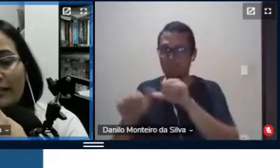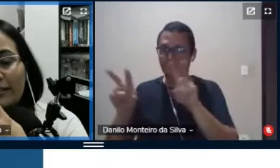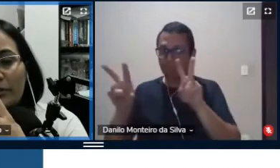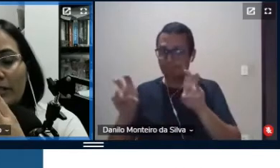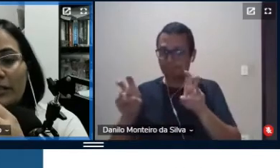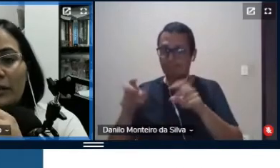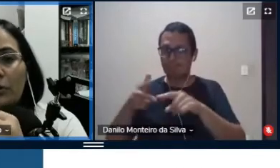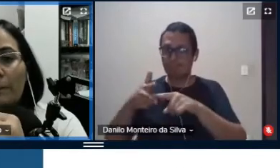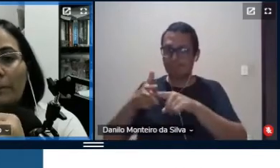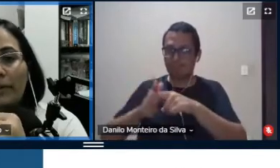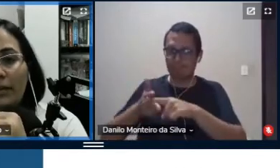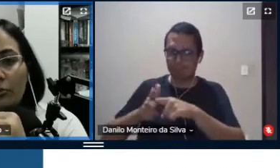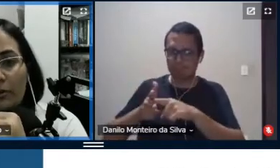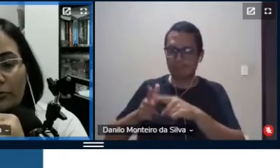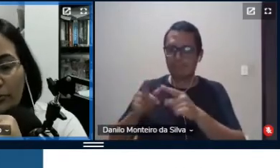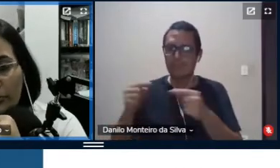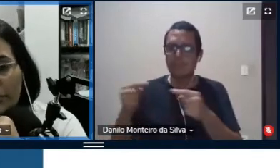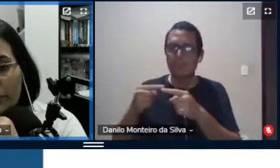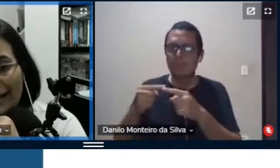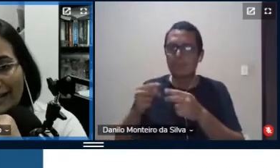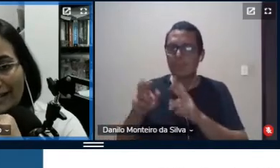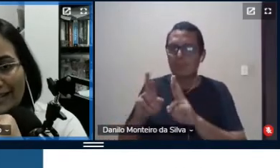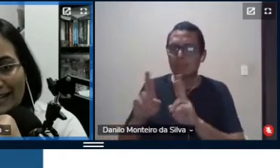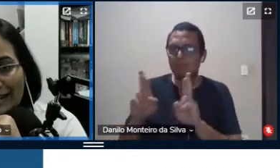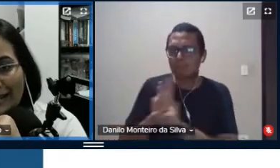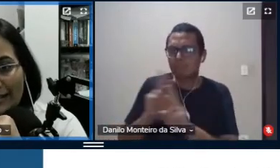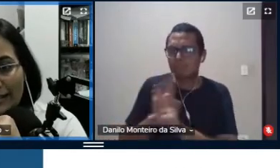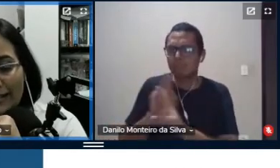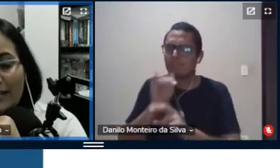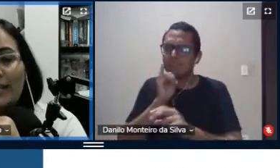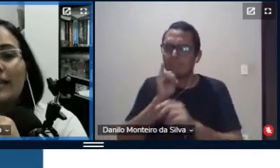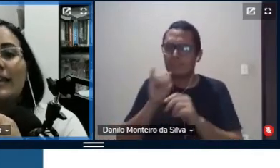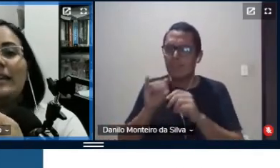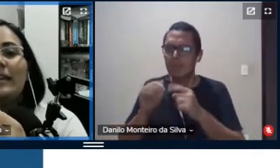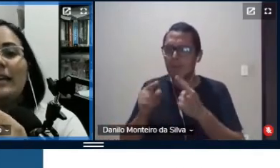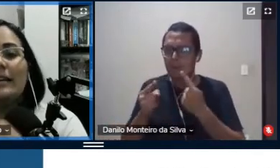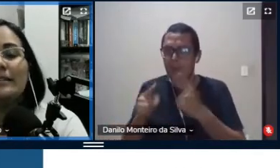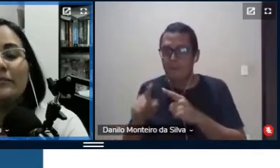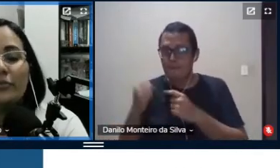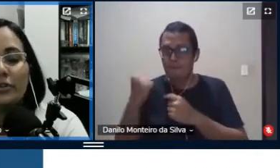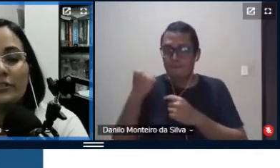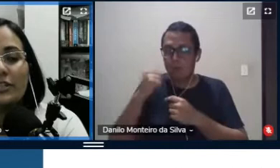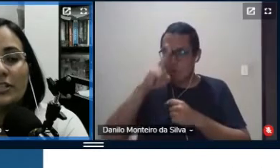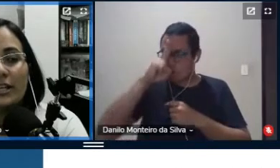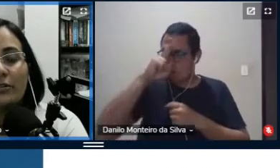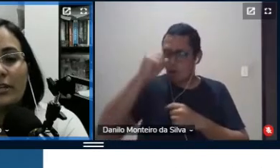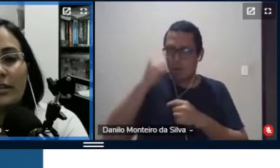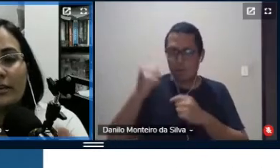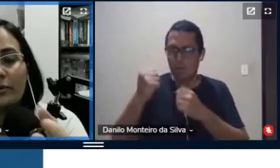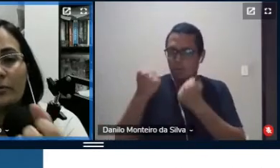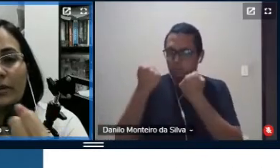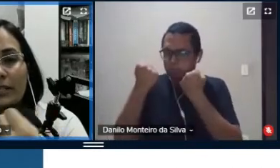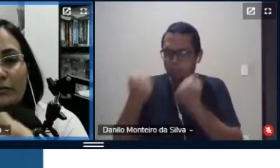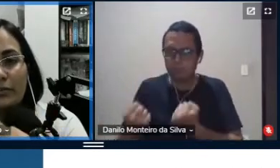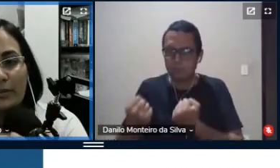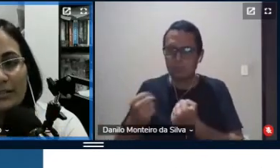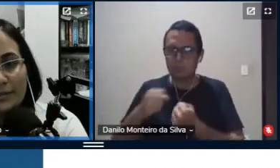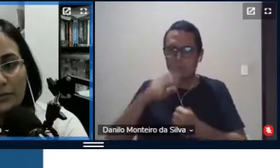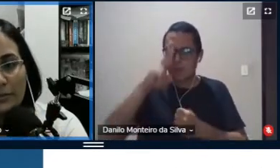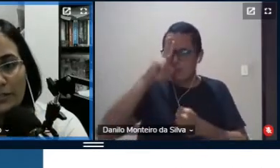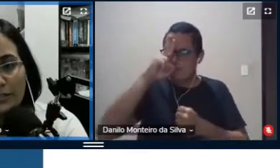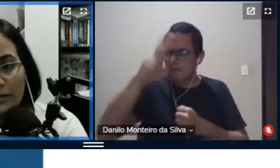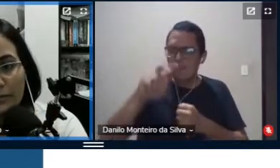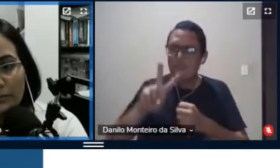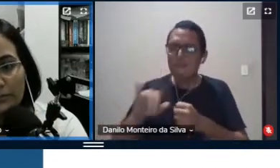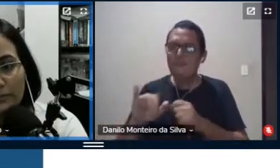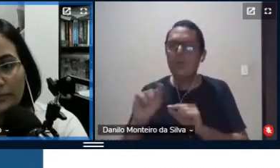da relação entre que eu aplico uma força, uma carga, e essa força vai gerar o quê? Uma deformação